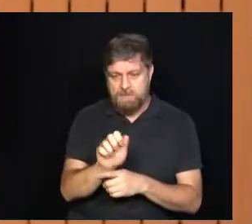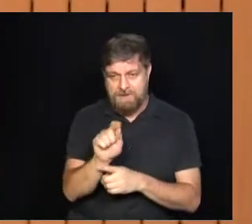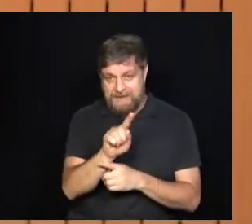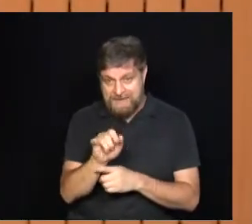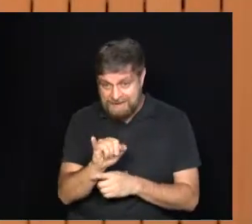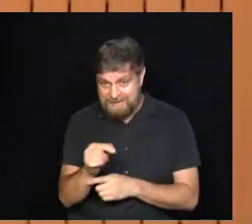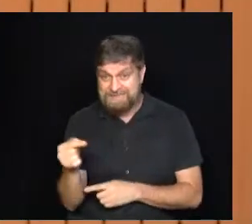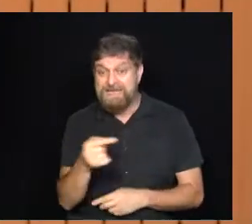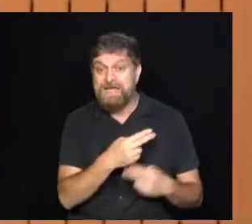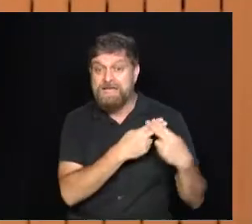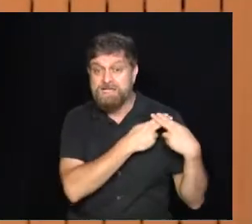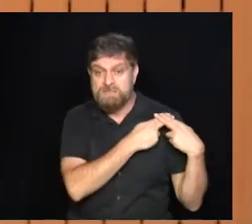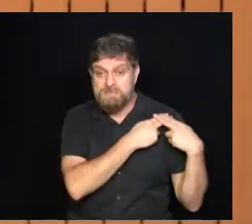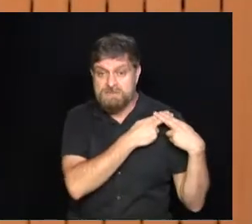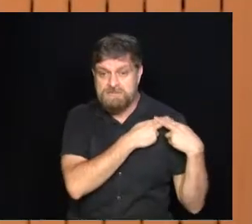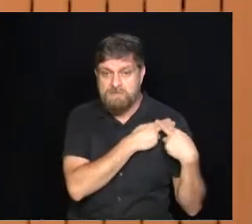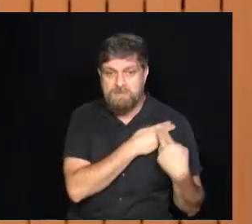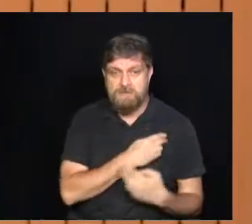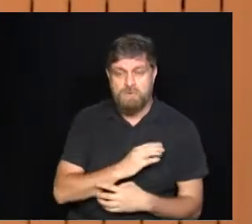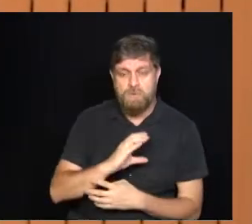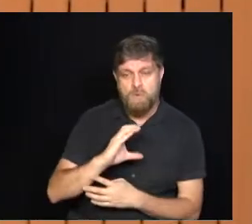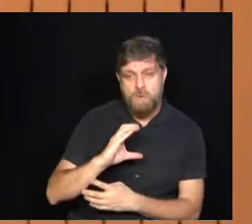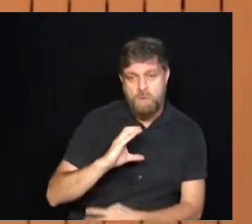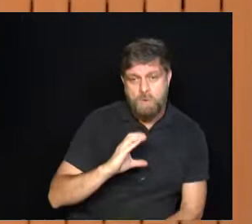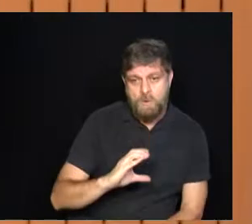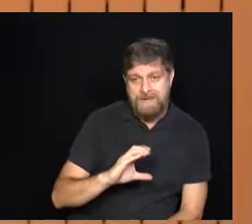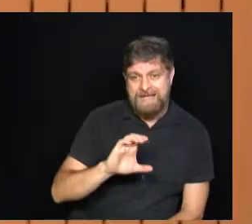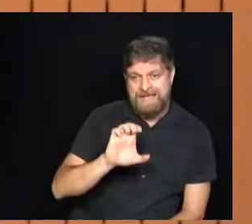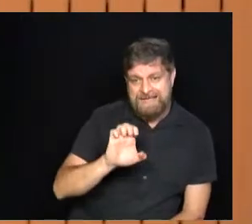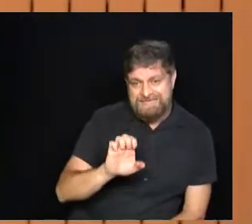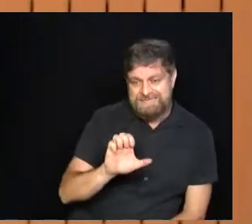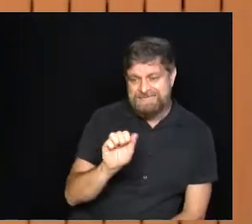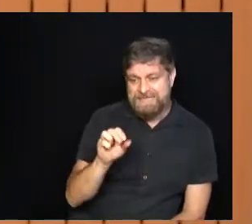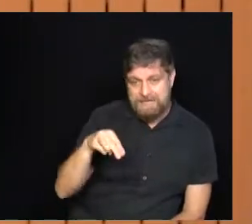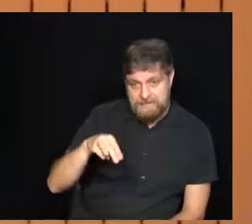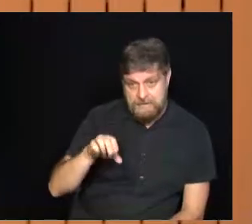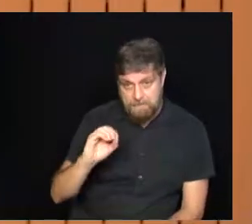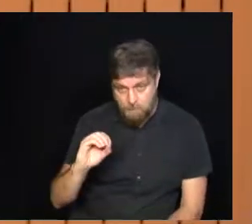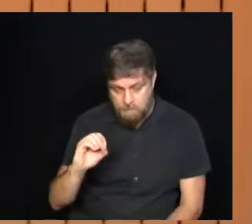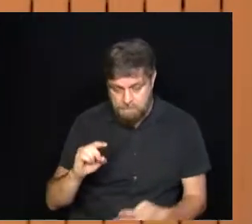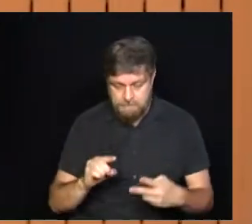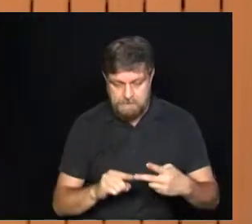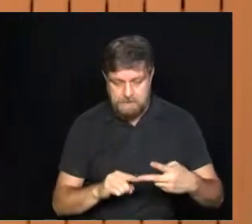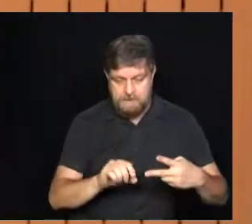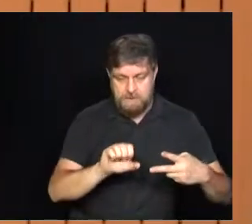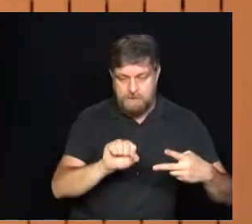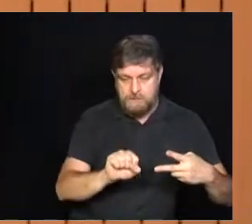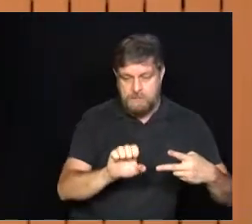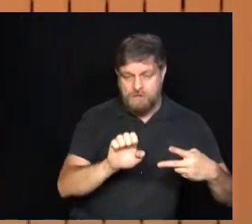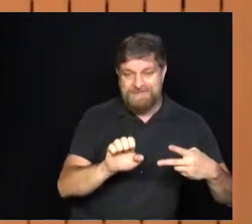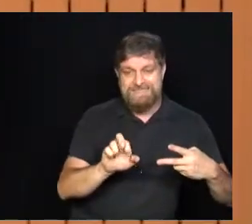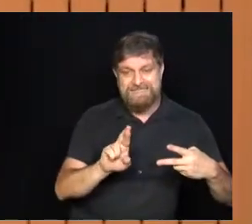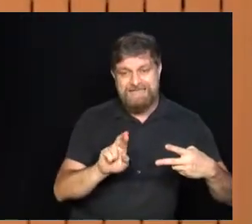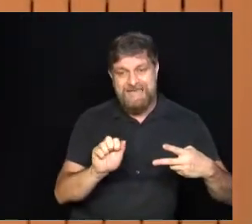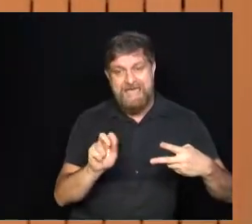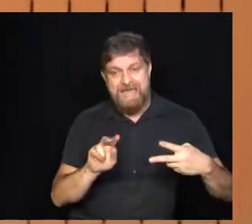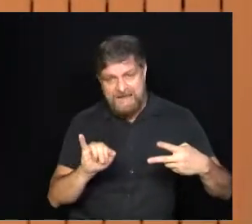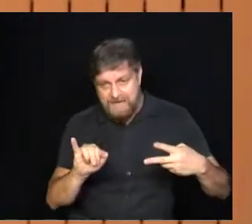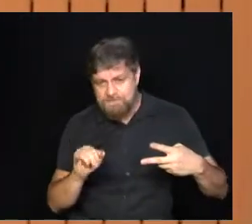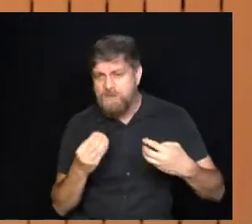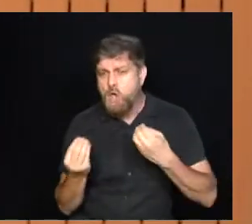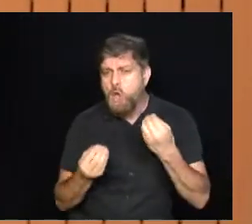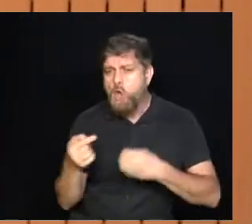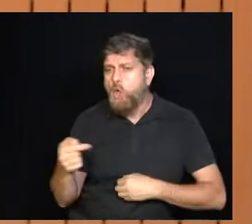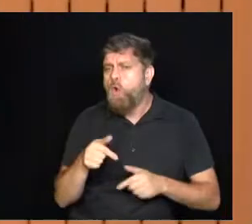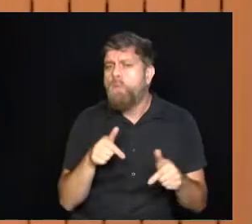ela é a responsável pelo CEAMO e pelo SERAV. Então, ela vai falar um pouco de como funciona esses dois serviços, como é a estrutura,